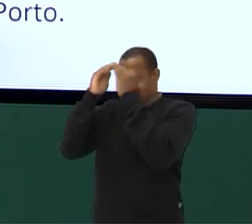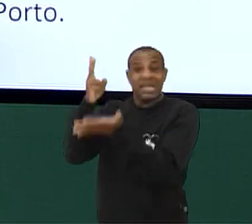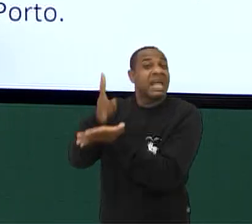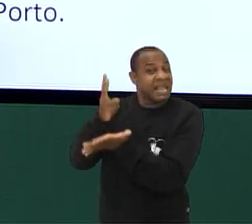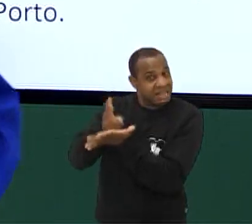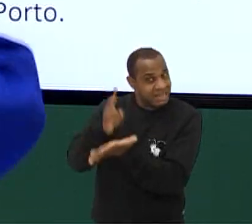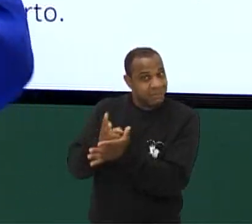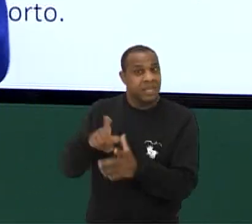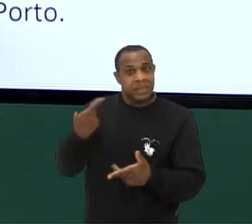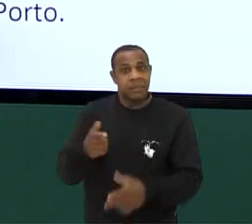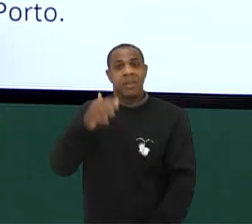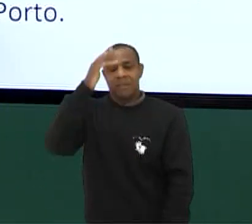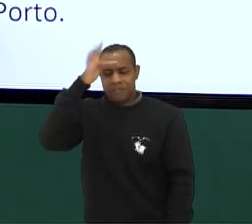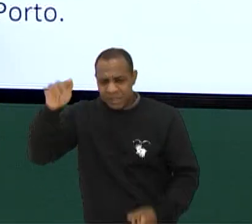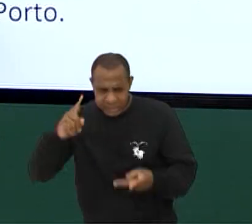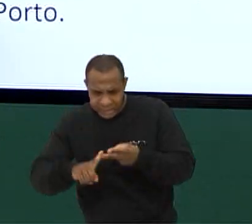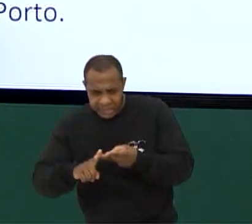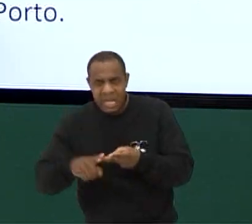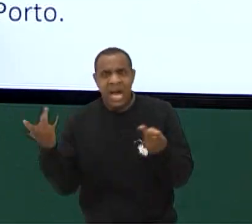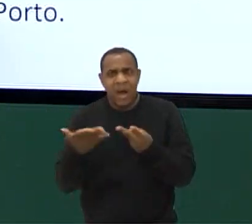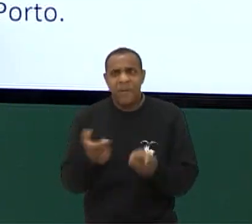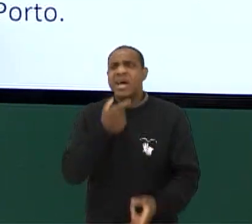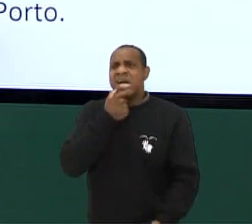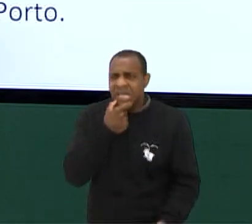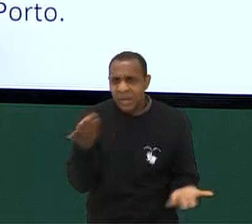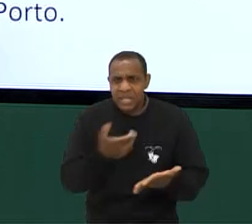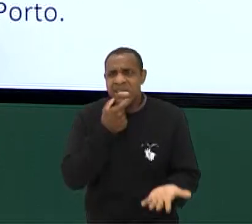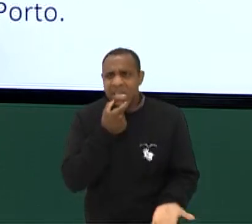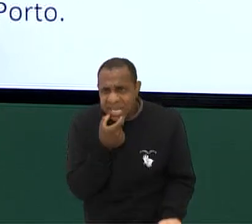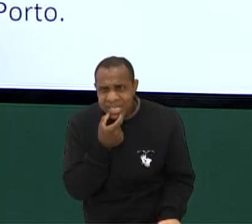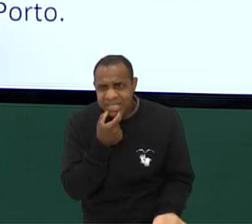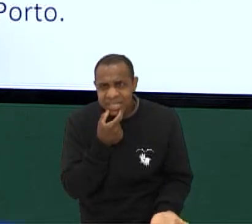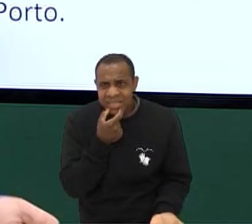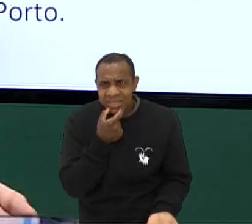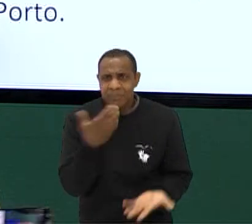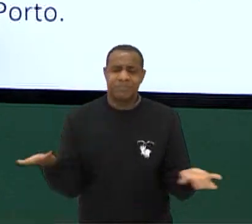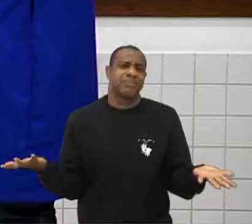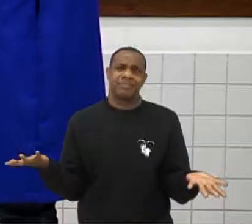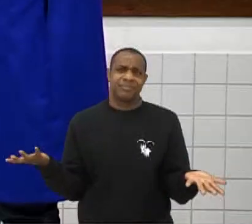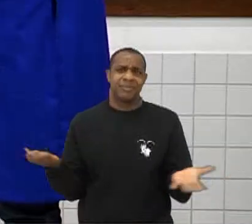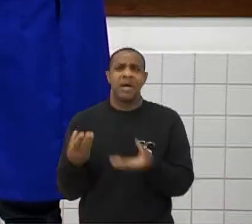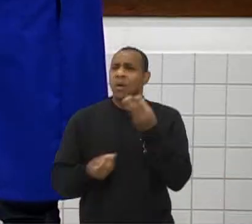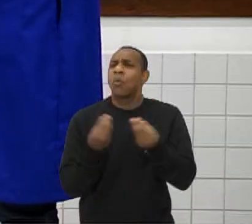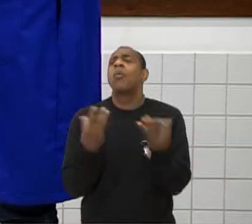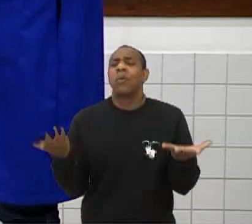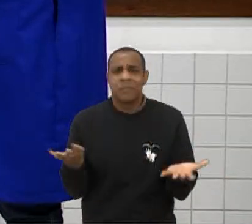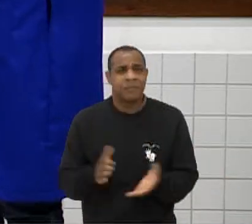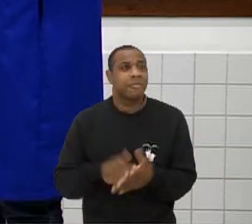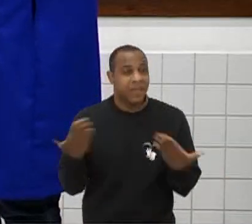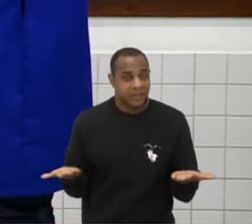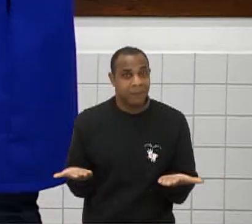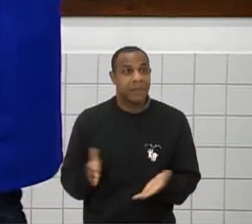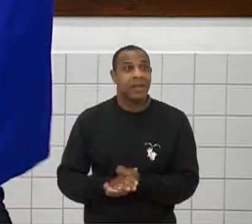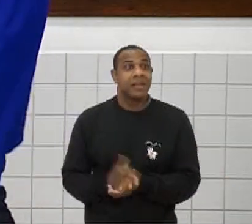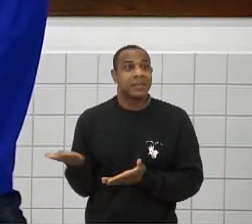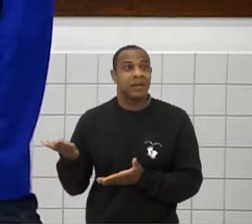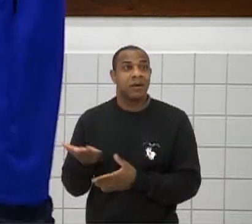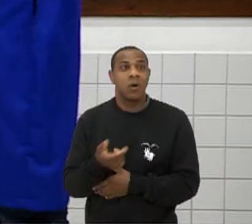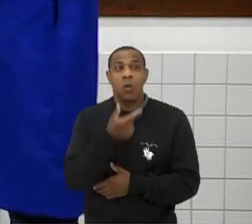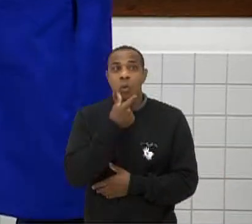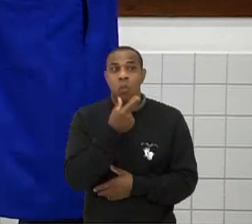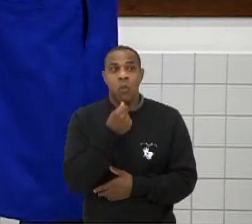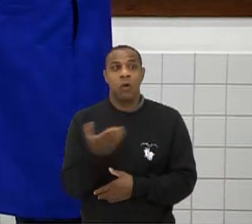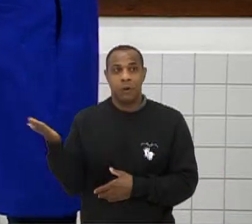vem os franceses, agora vem os ingleses. Deve ser um desastre para eles, tá? E o Marechal